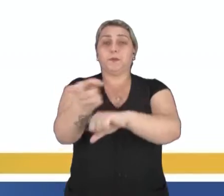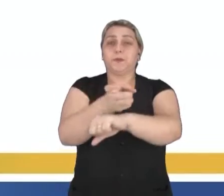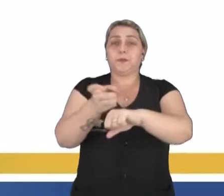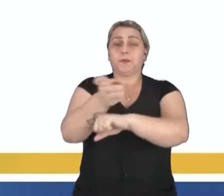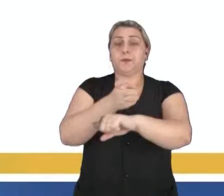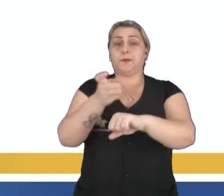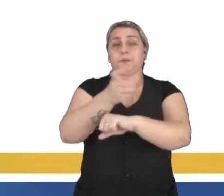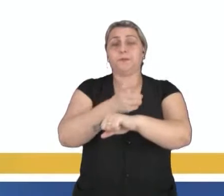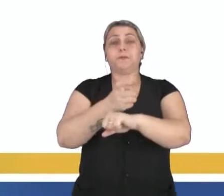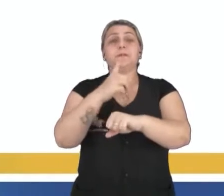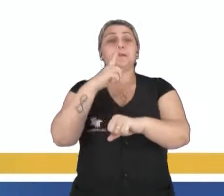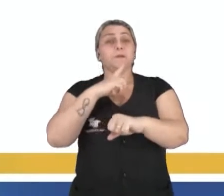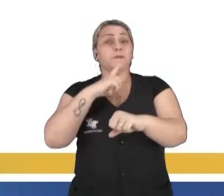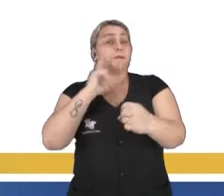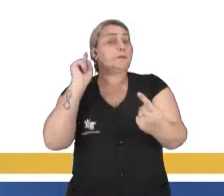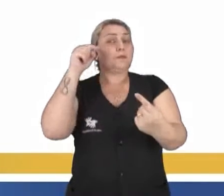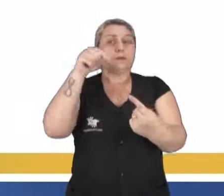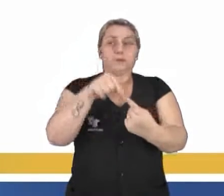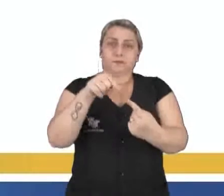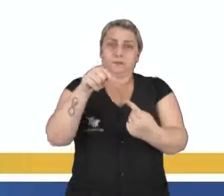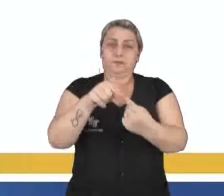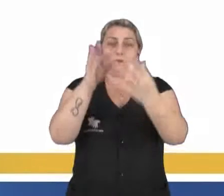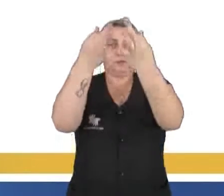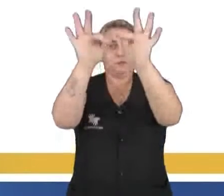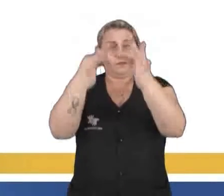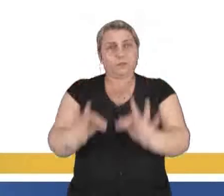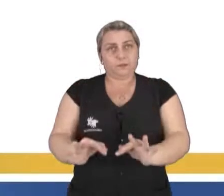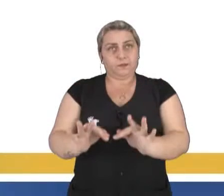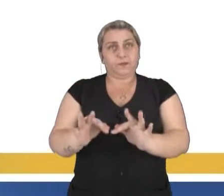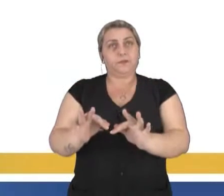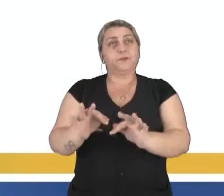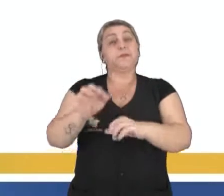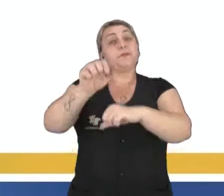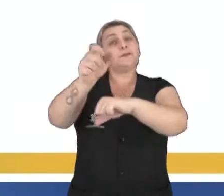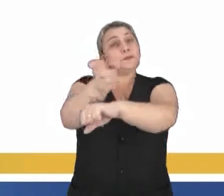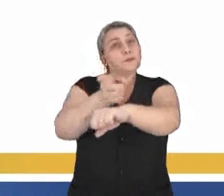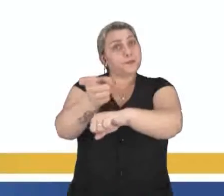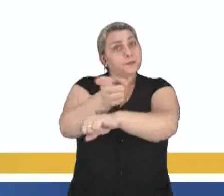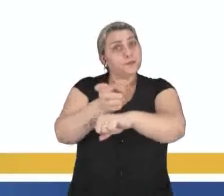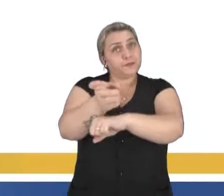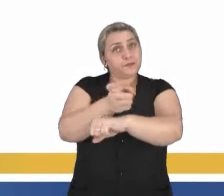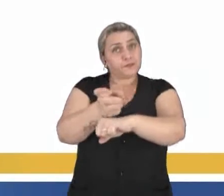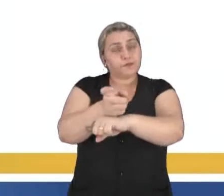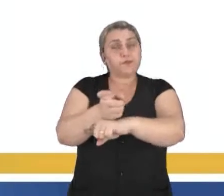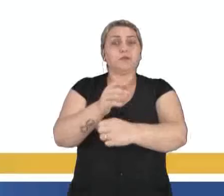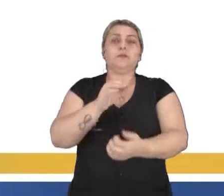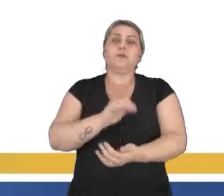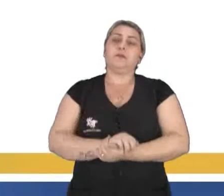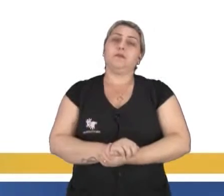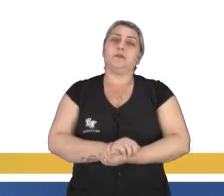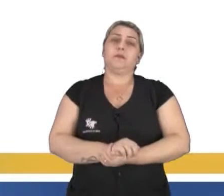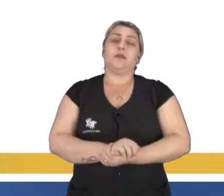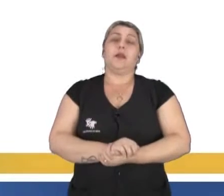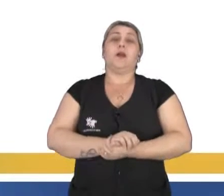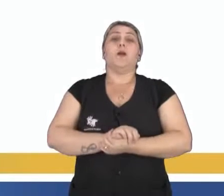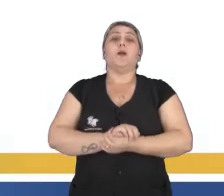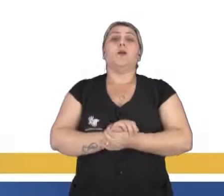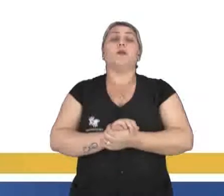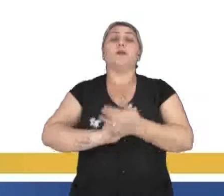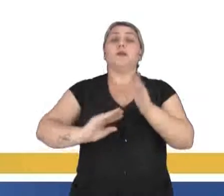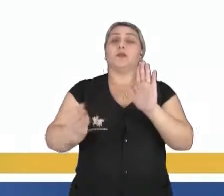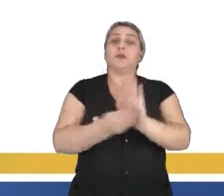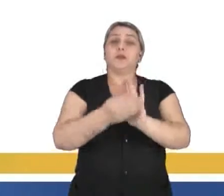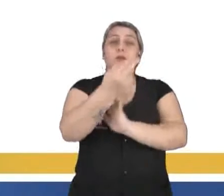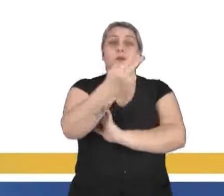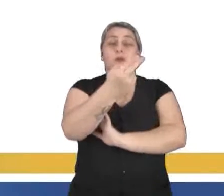são aquelas que exercem função de sintática de que de adjetivo né geralmente são introduzidas